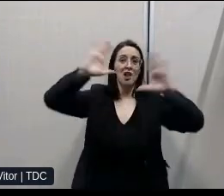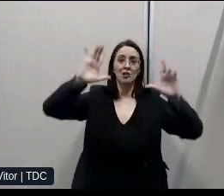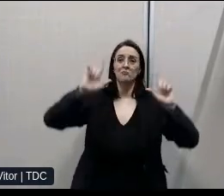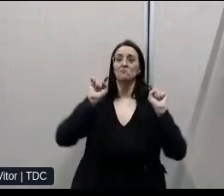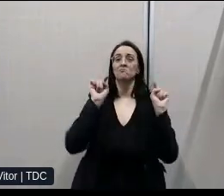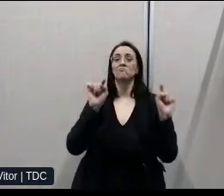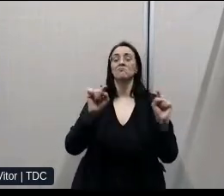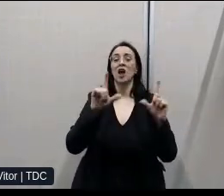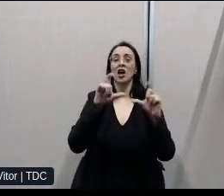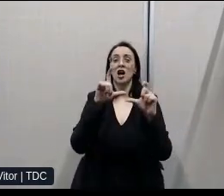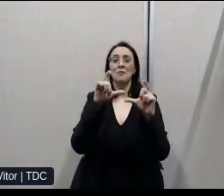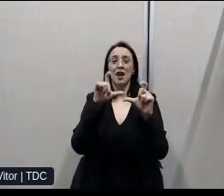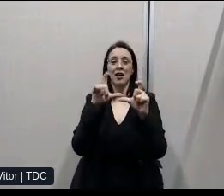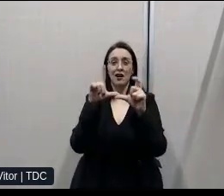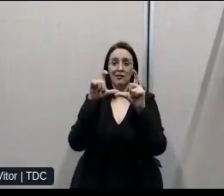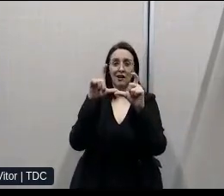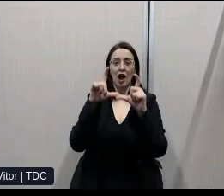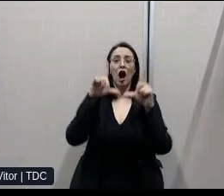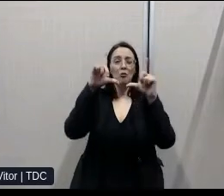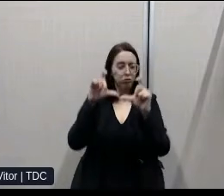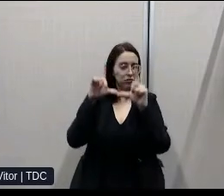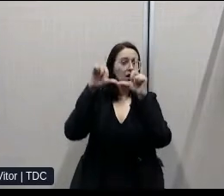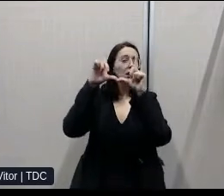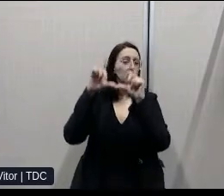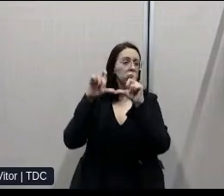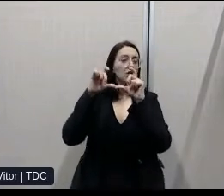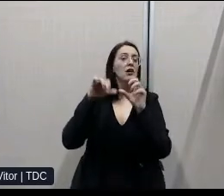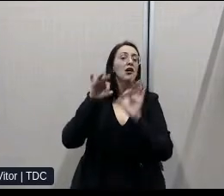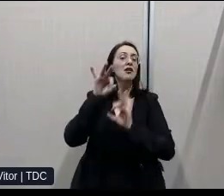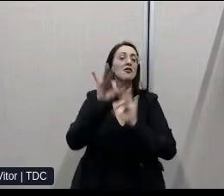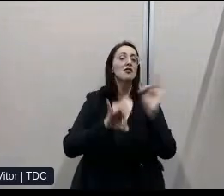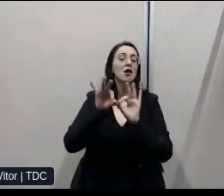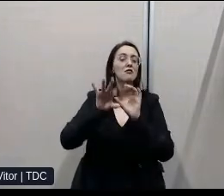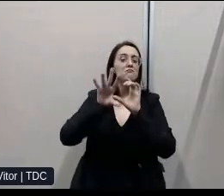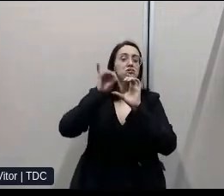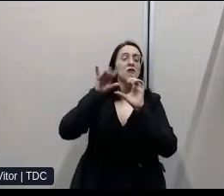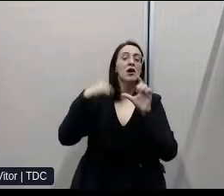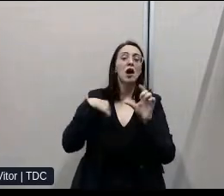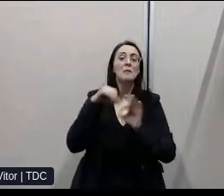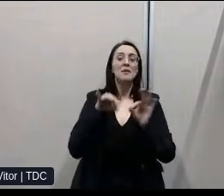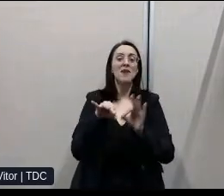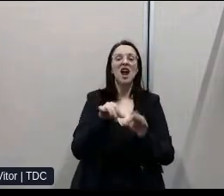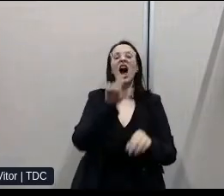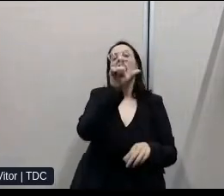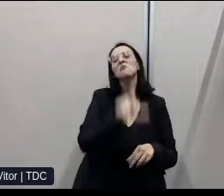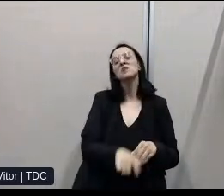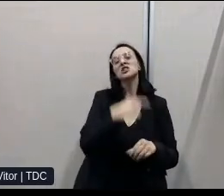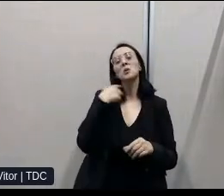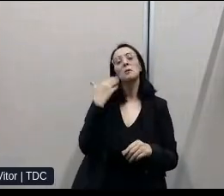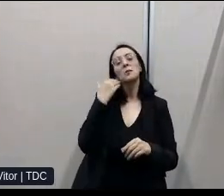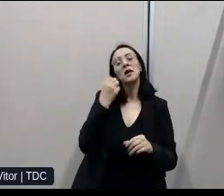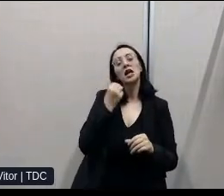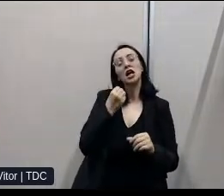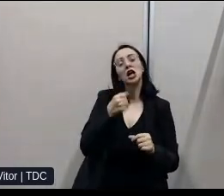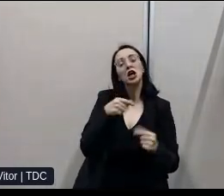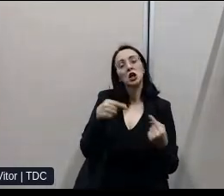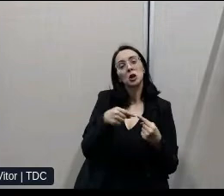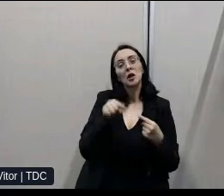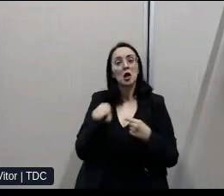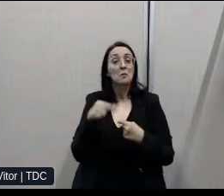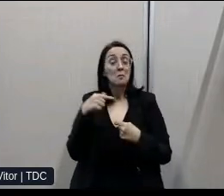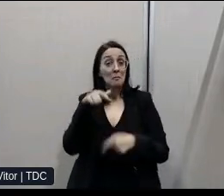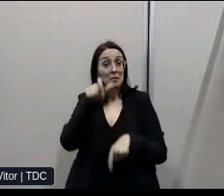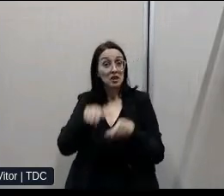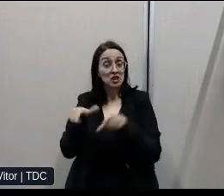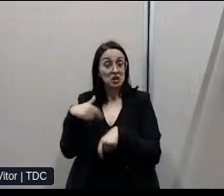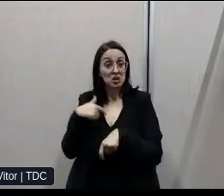que essa câmera, a qualidade da foto e tudo mais, foi preparado para pessoas brancas e não para pessoas negras. O que isso significa? Que quem estava